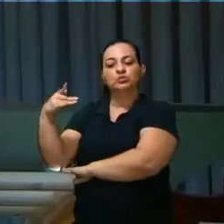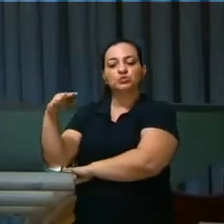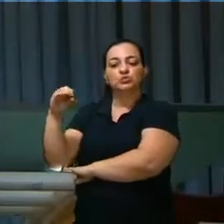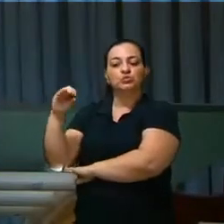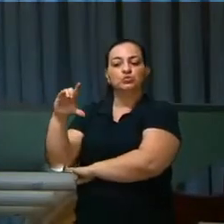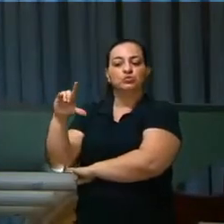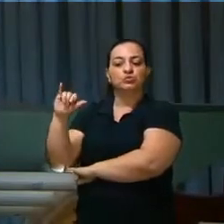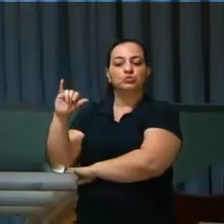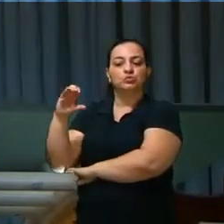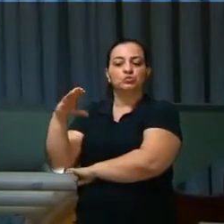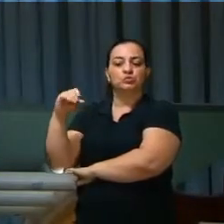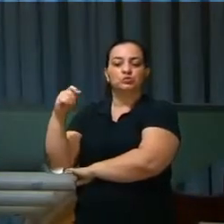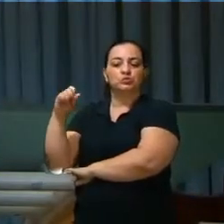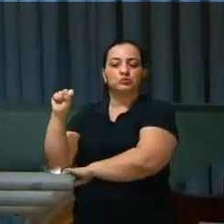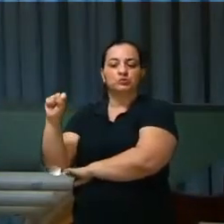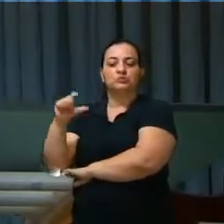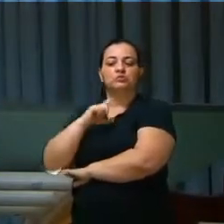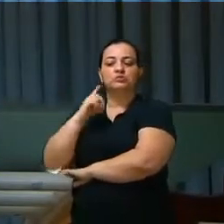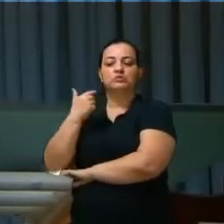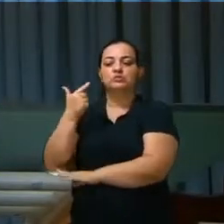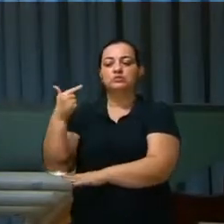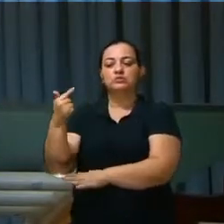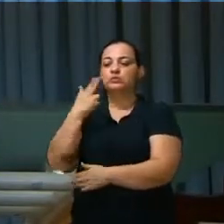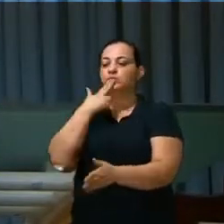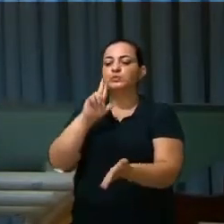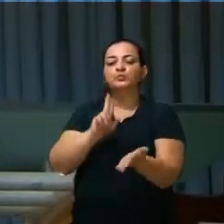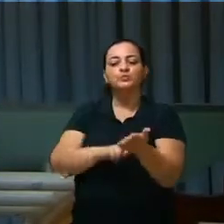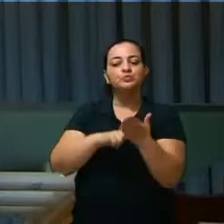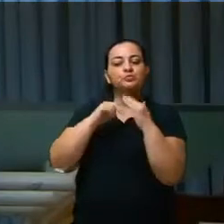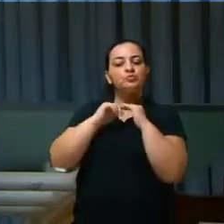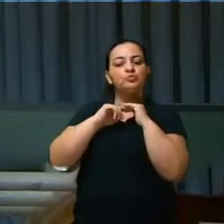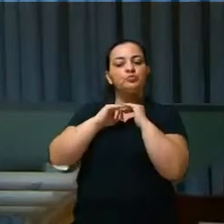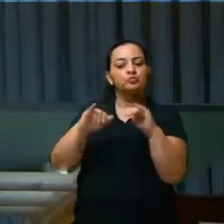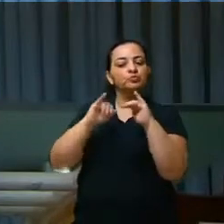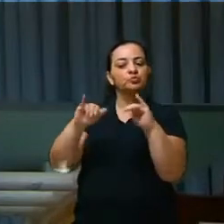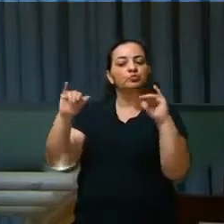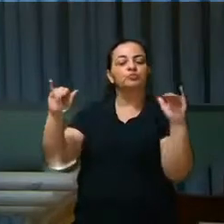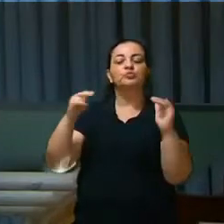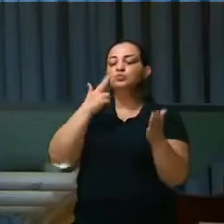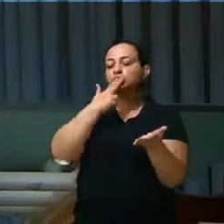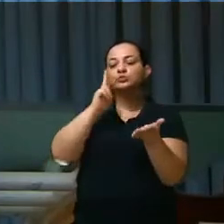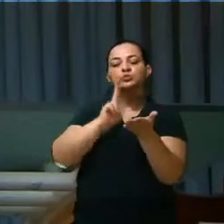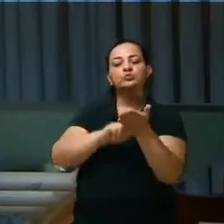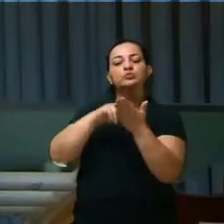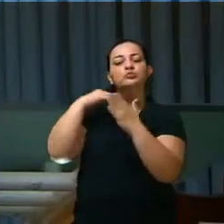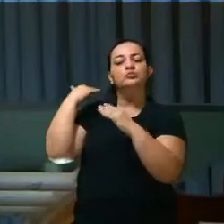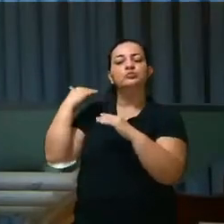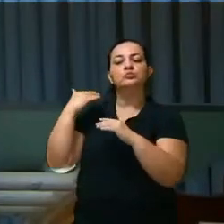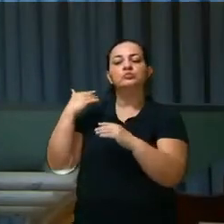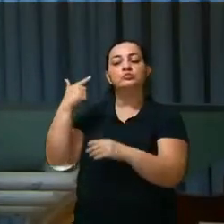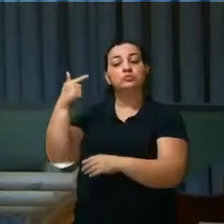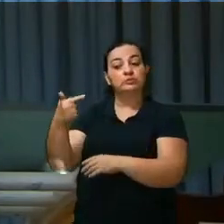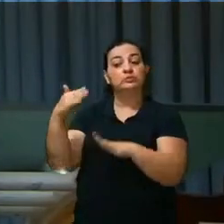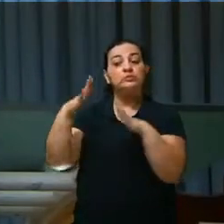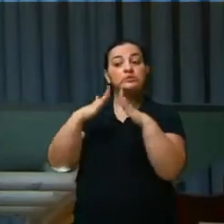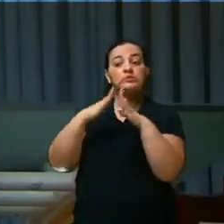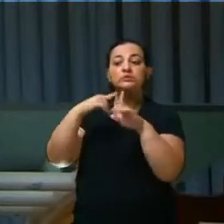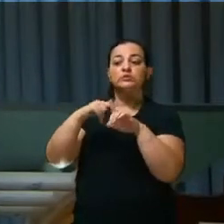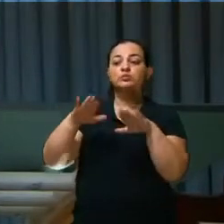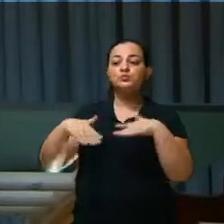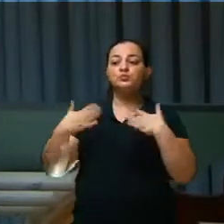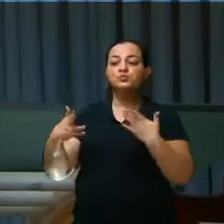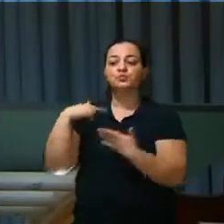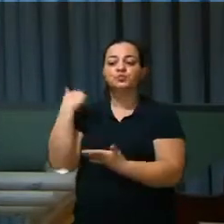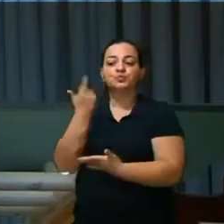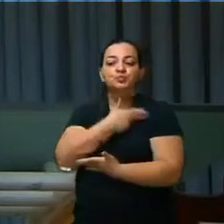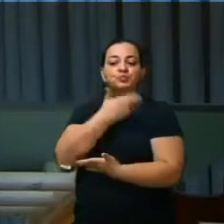aonde temos as sete cartas endereçadas às sete igrejas e os quais